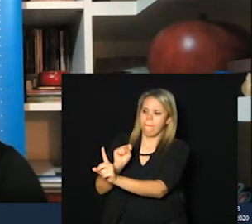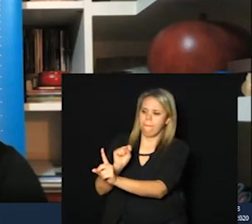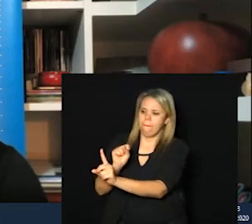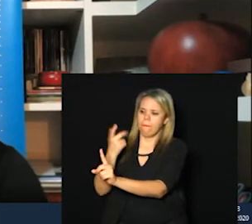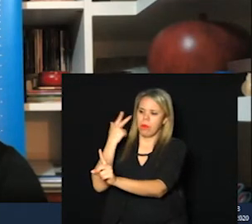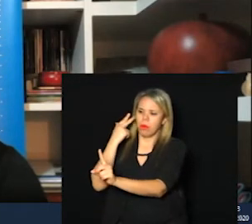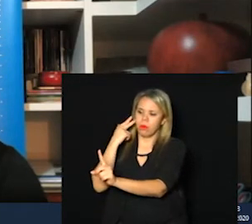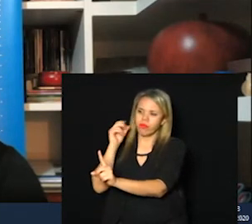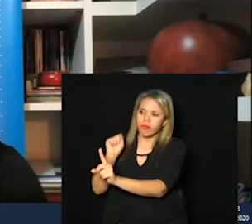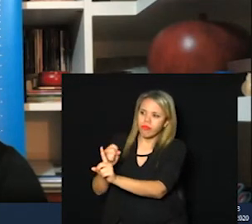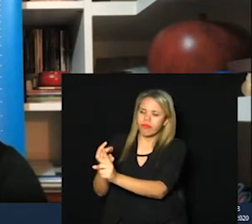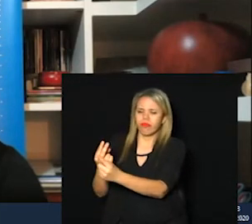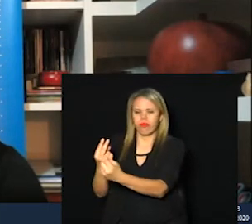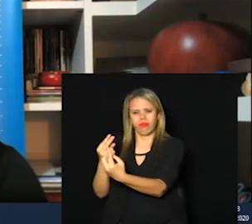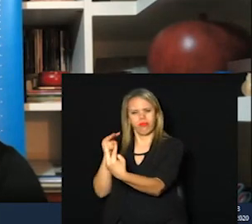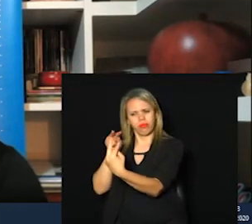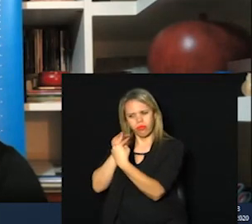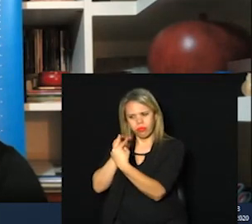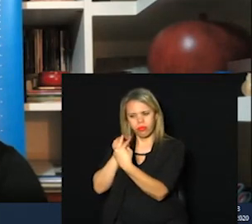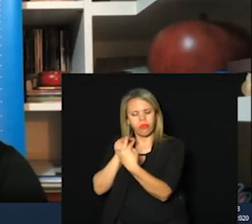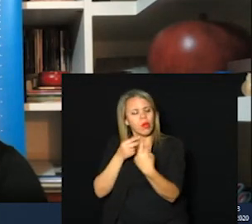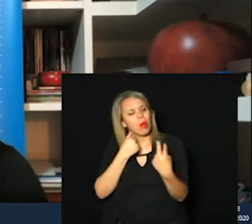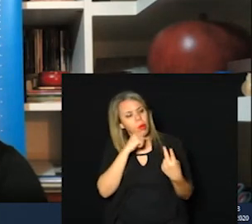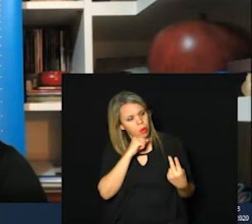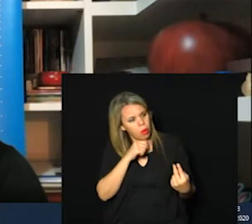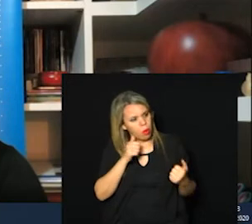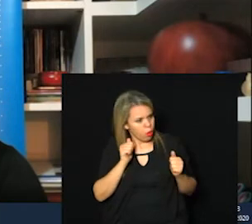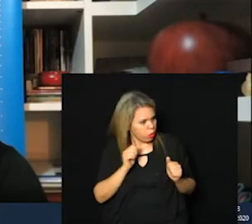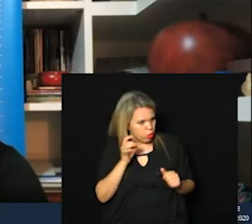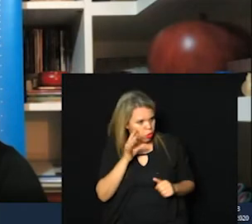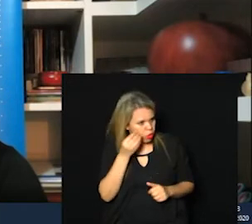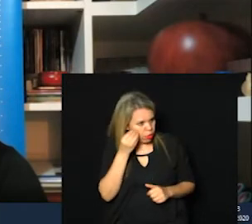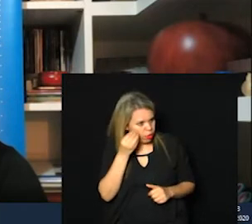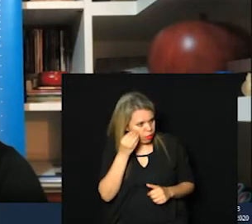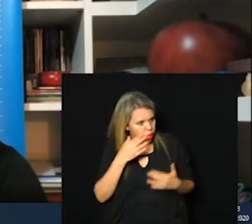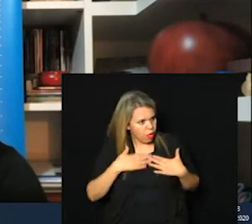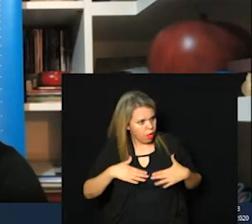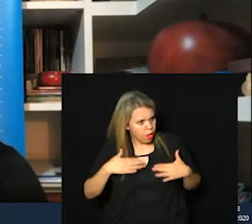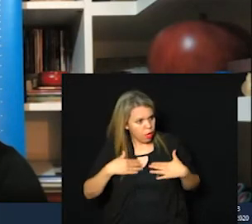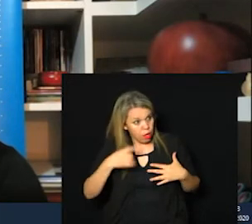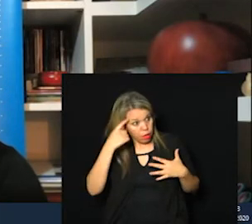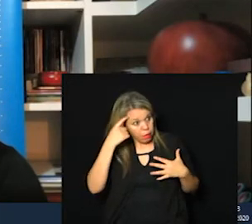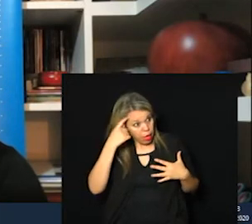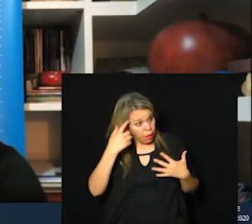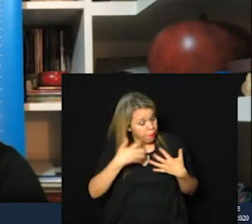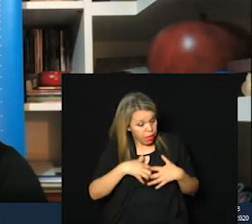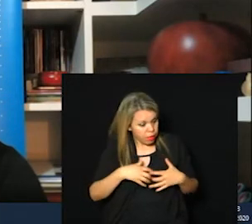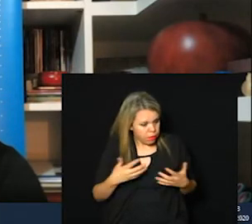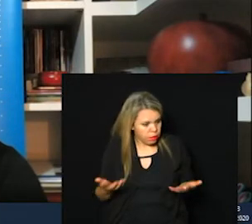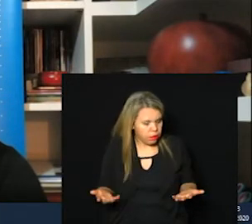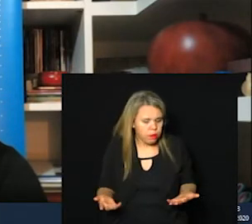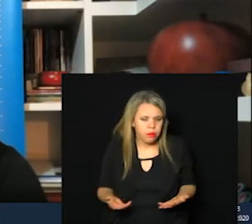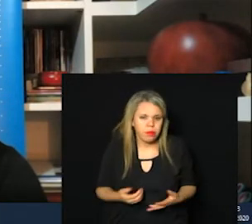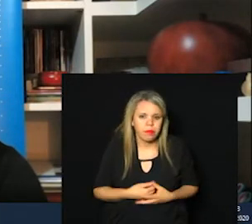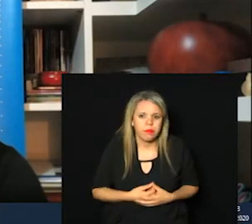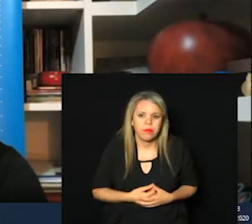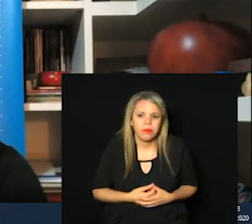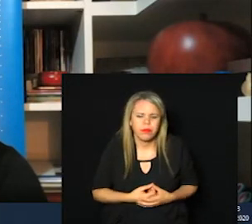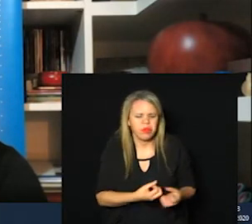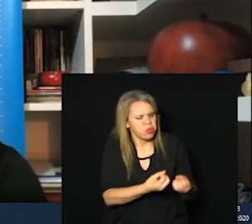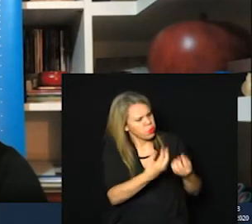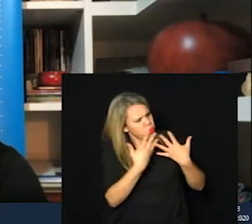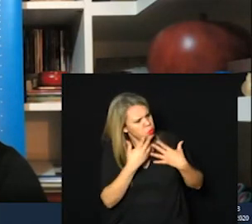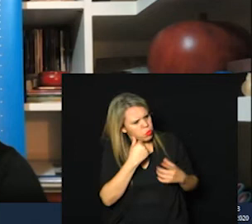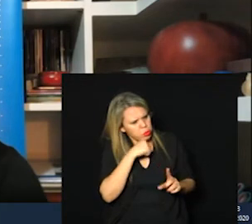ele fazer, olhou para ela e disse, mamãe, eu estou só tentando acalmar minha cabeça. Quando ela me contou isso,